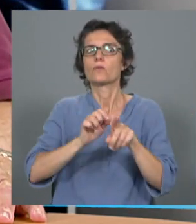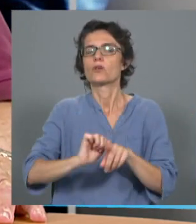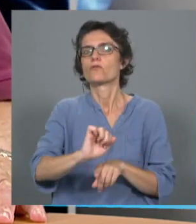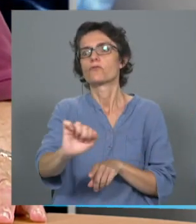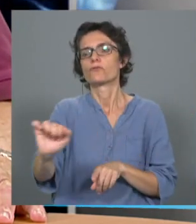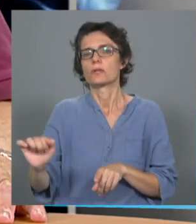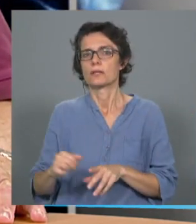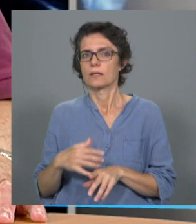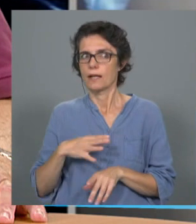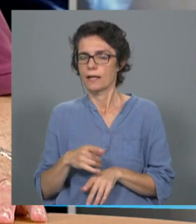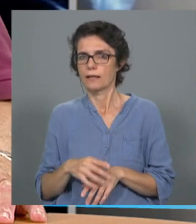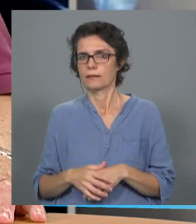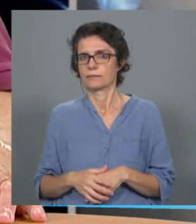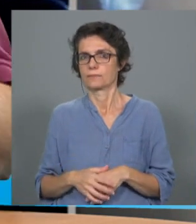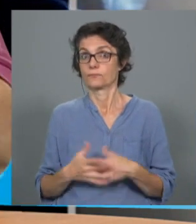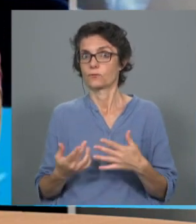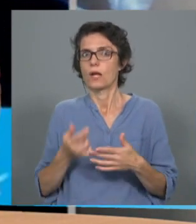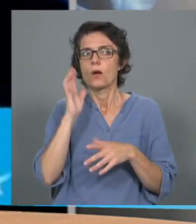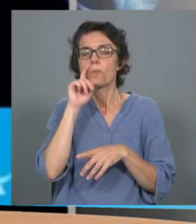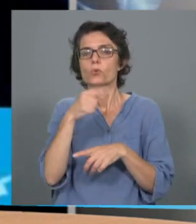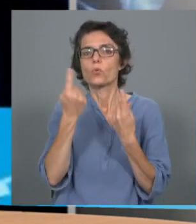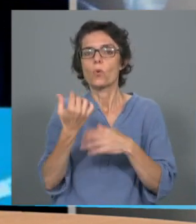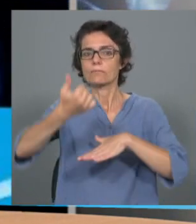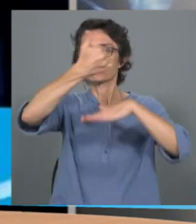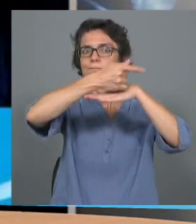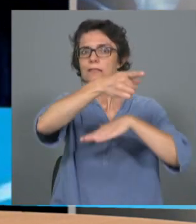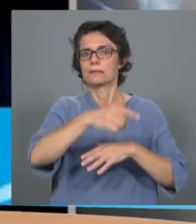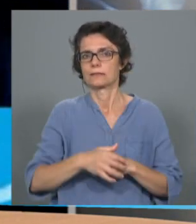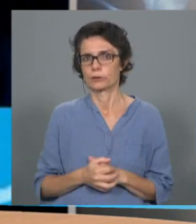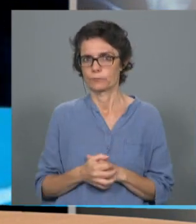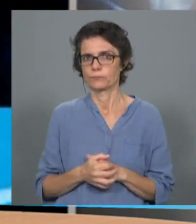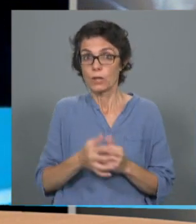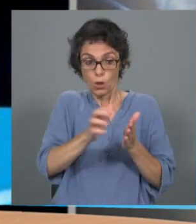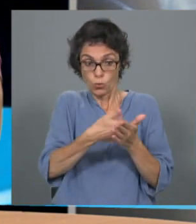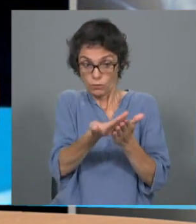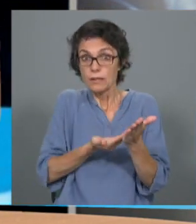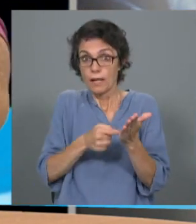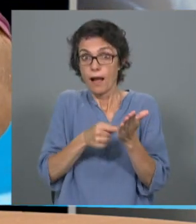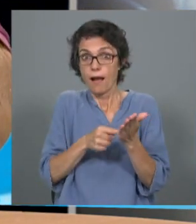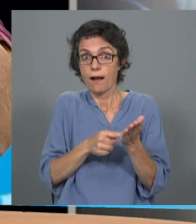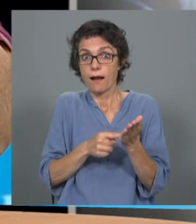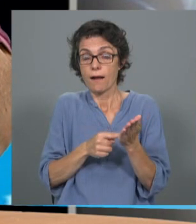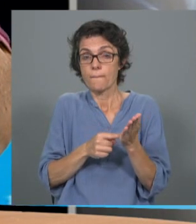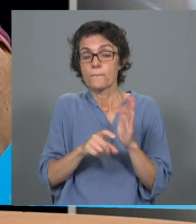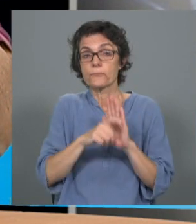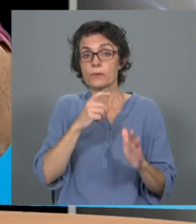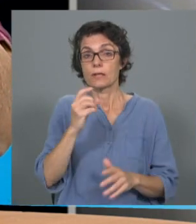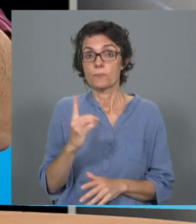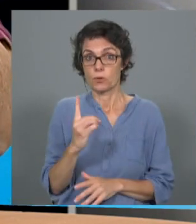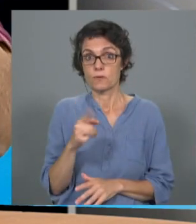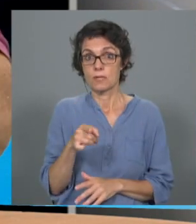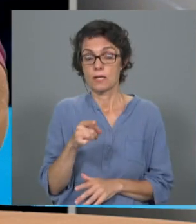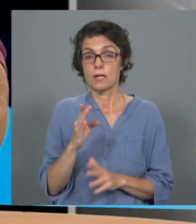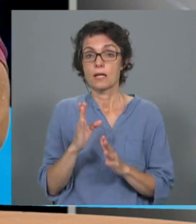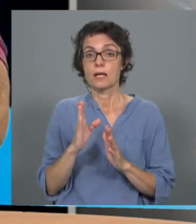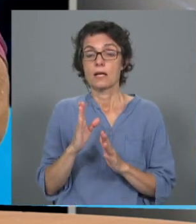não neste texto, mas neste capítulo, imediatamente ligado a este texto. Este é o capítulo 6 de São João, do Evangelho